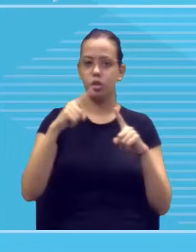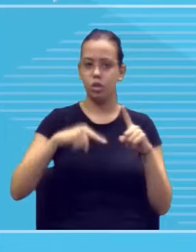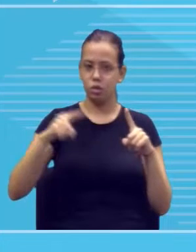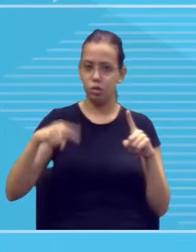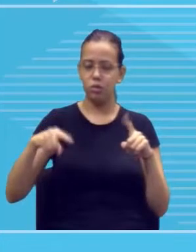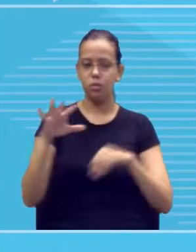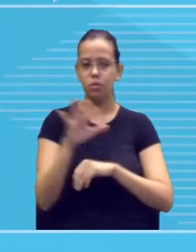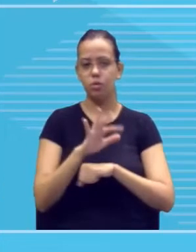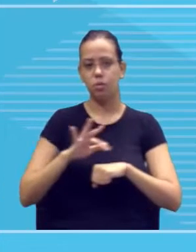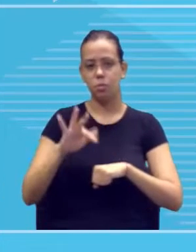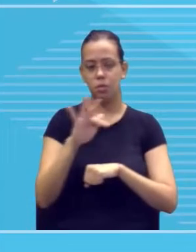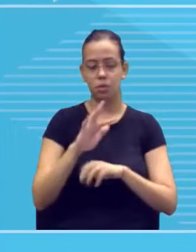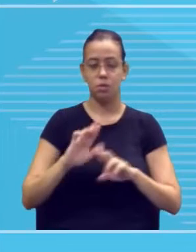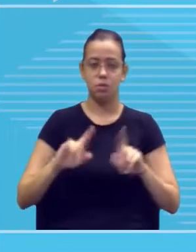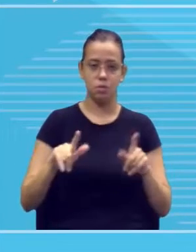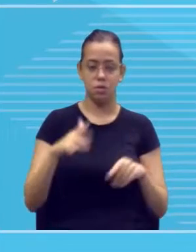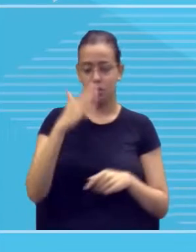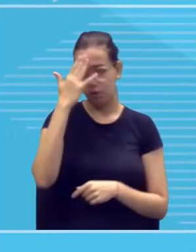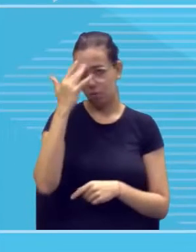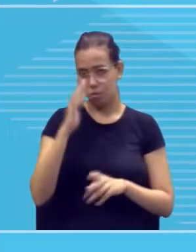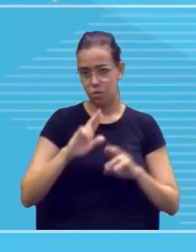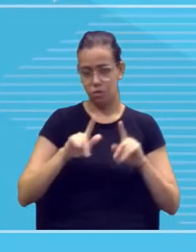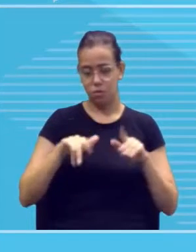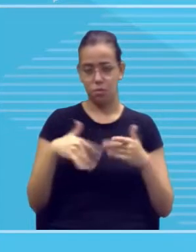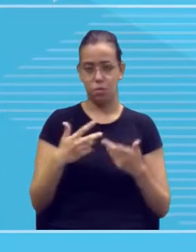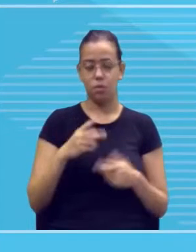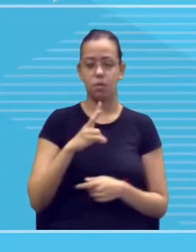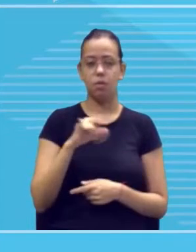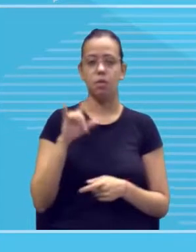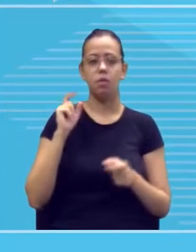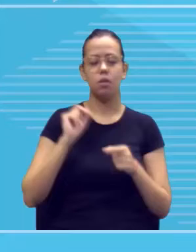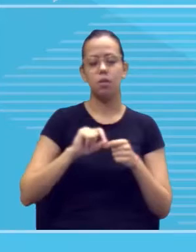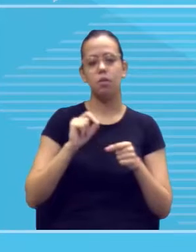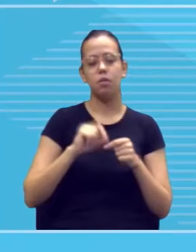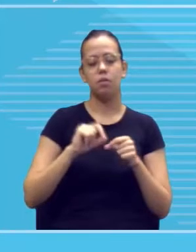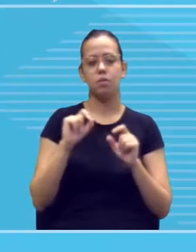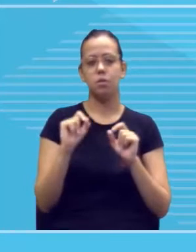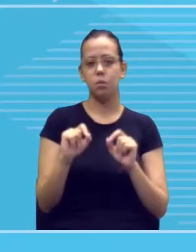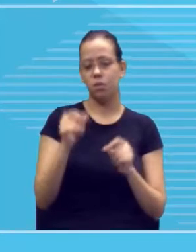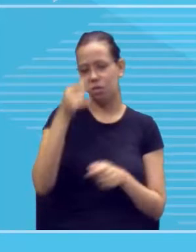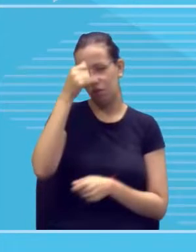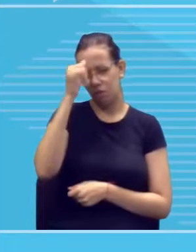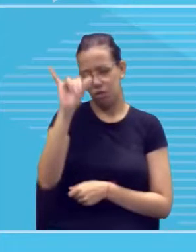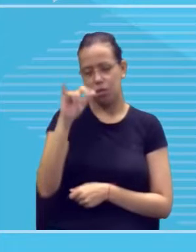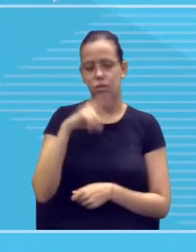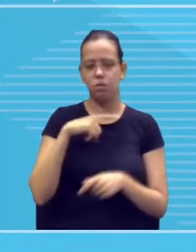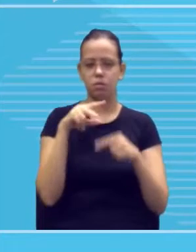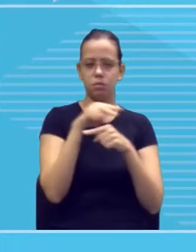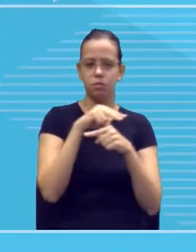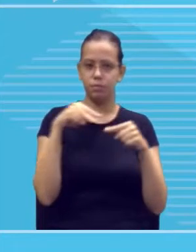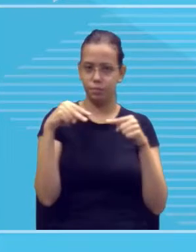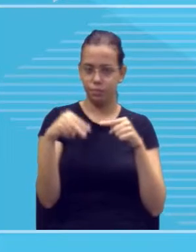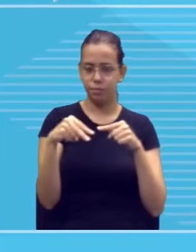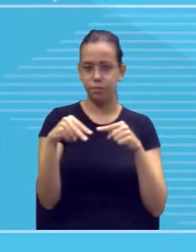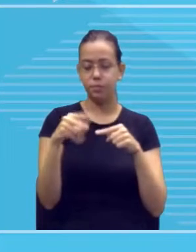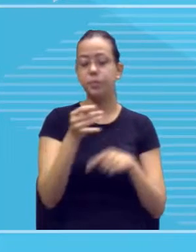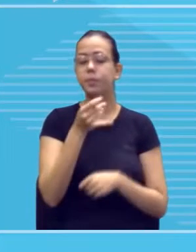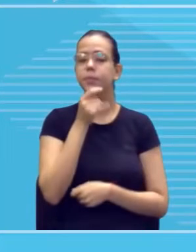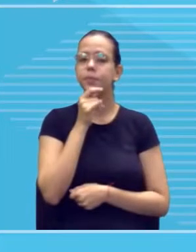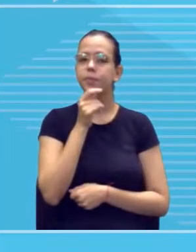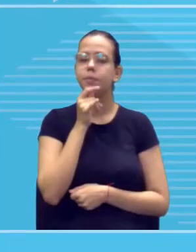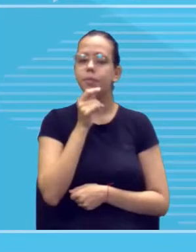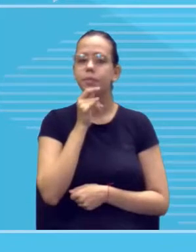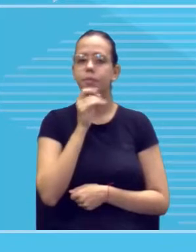então saber essa diferenciação vai fazer com que você não sofra alguma consequência alguma Retaliação por exemplo